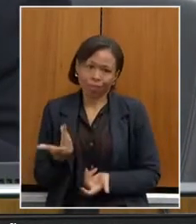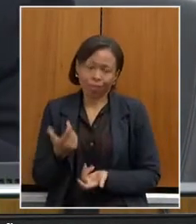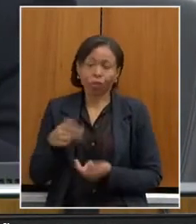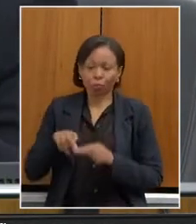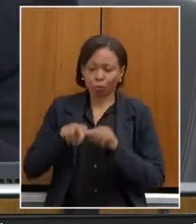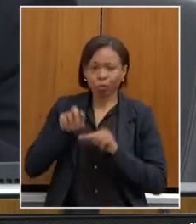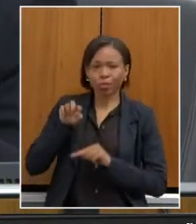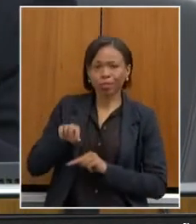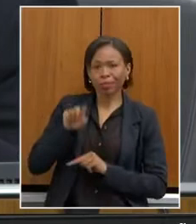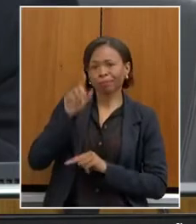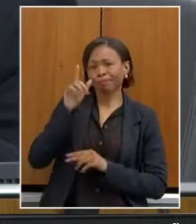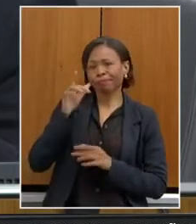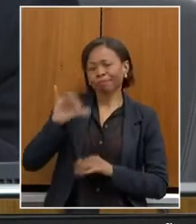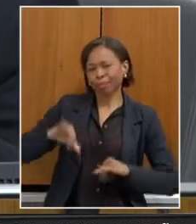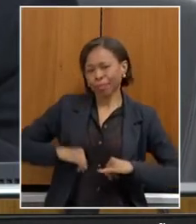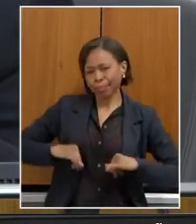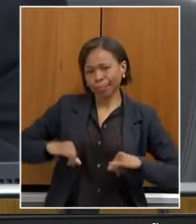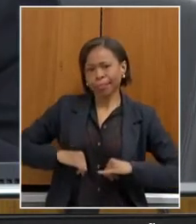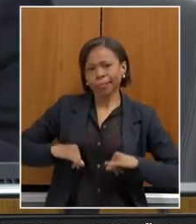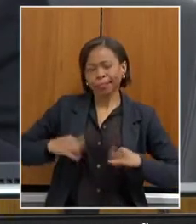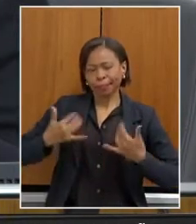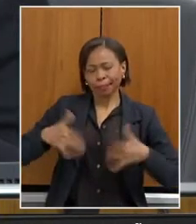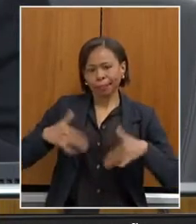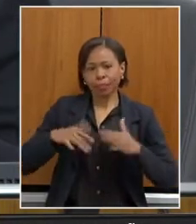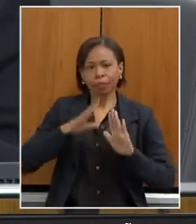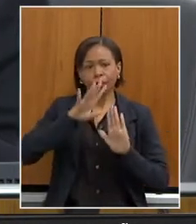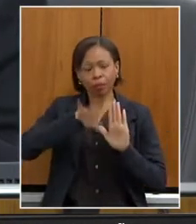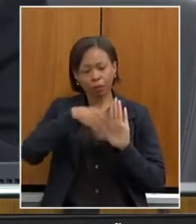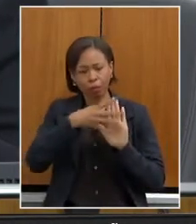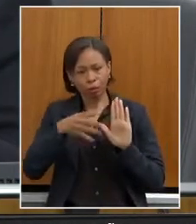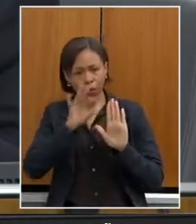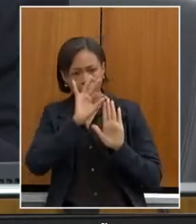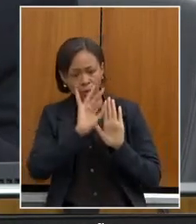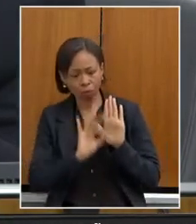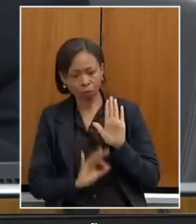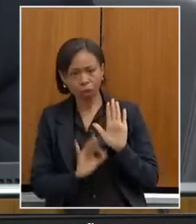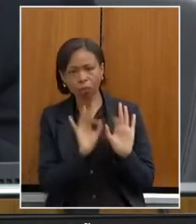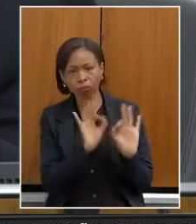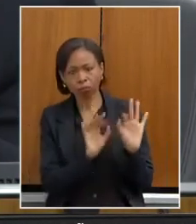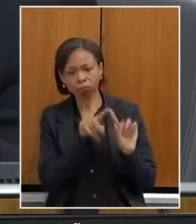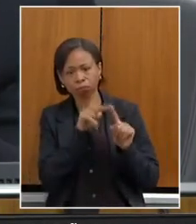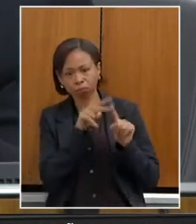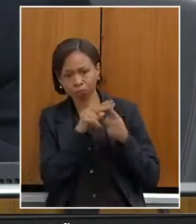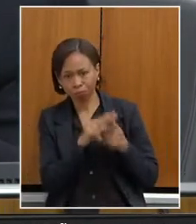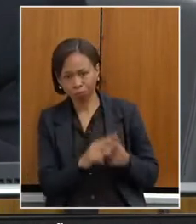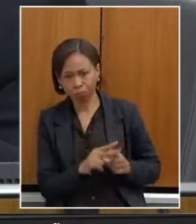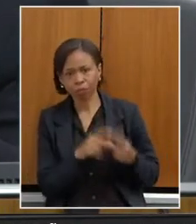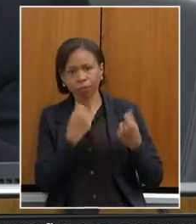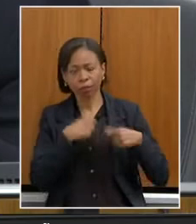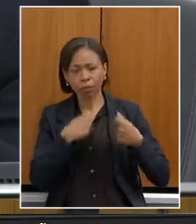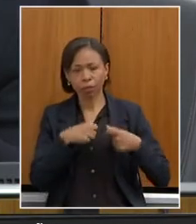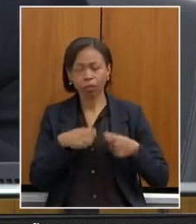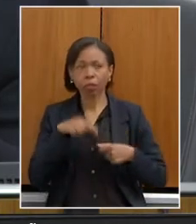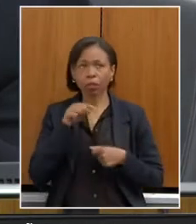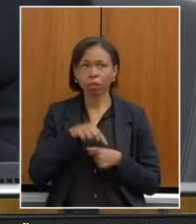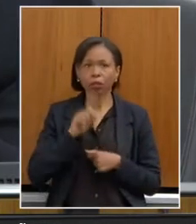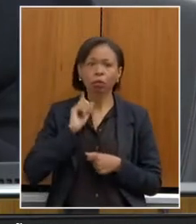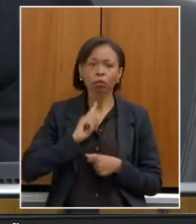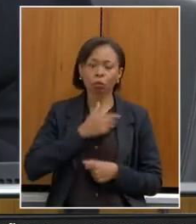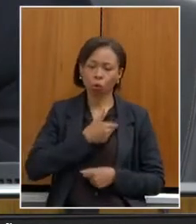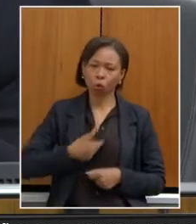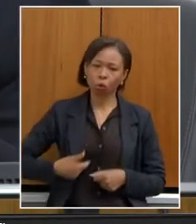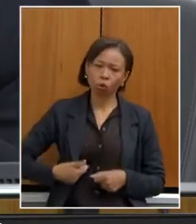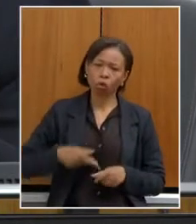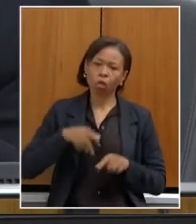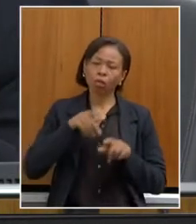tem que ser corrigida o que o Estado de Minas vem fazendo é incentivando são várias resoluções esse ano para reduzir